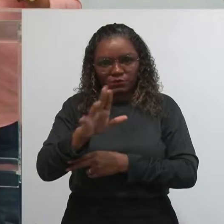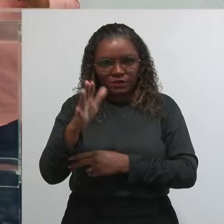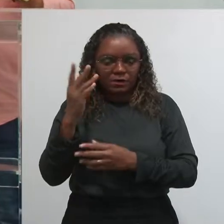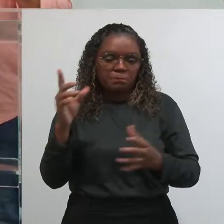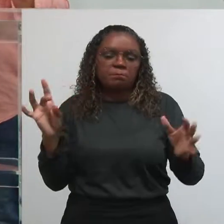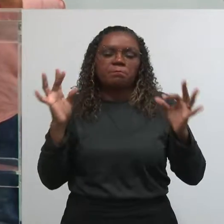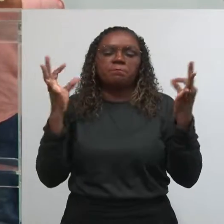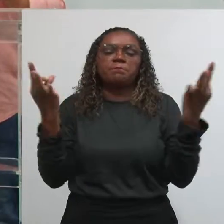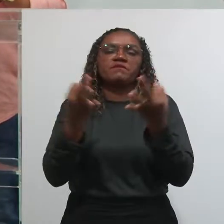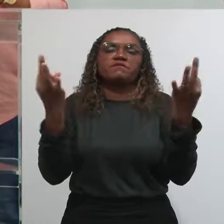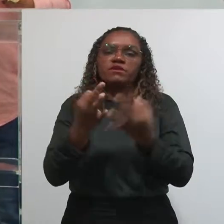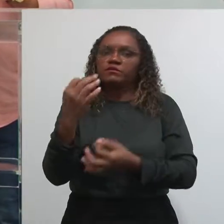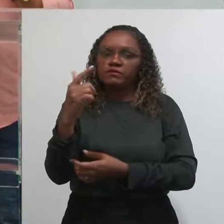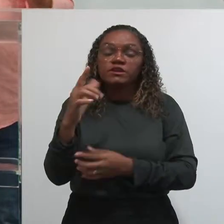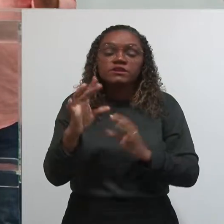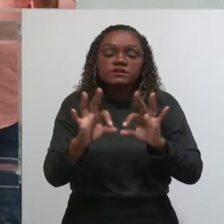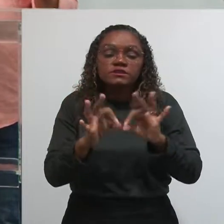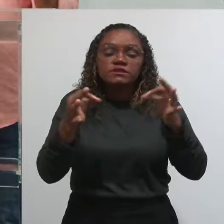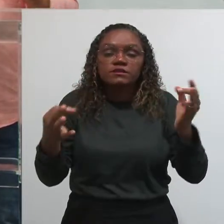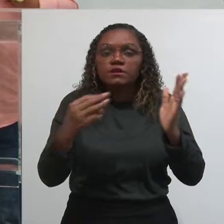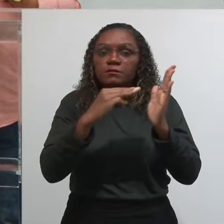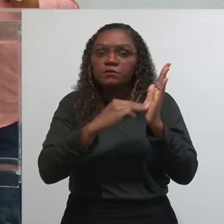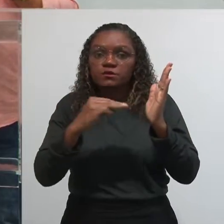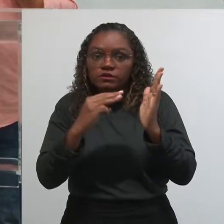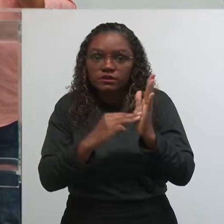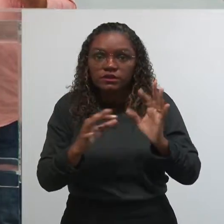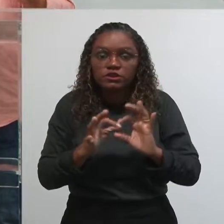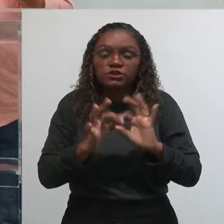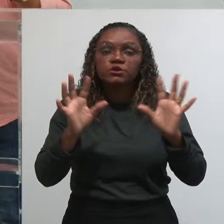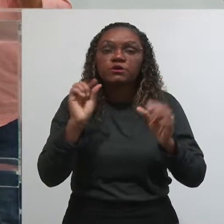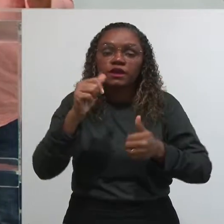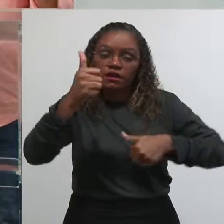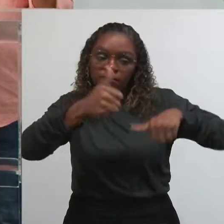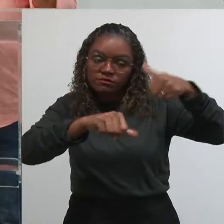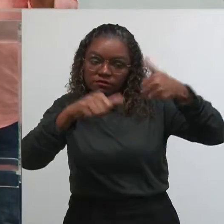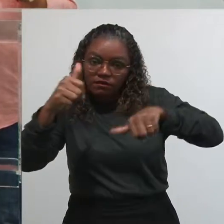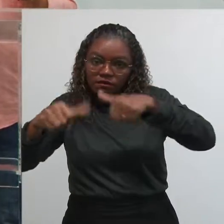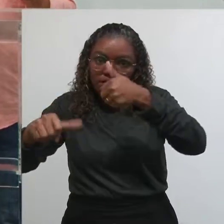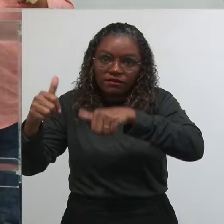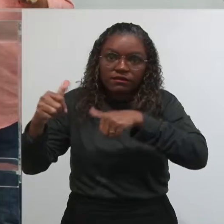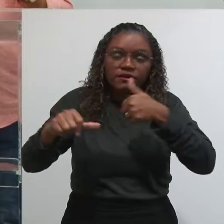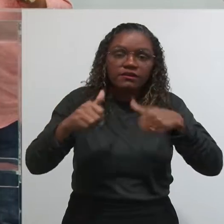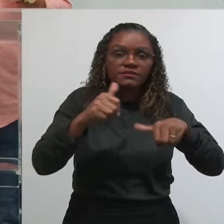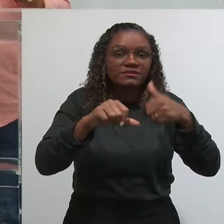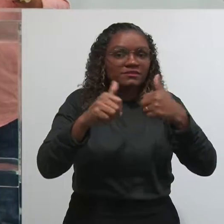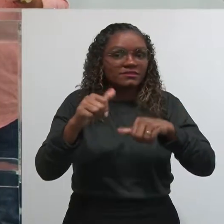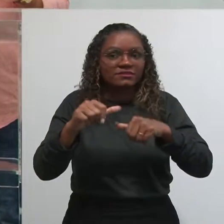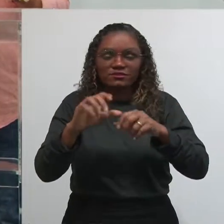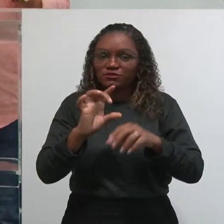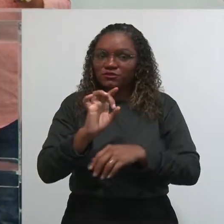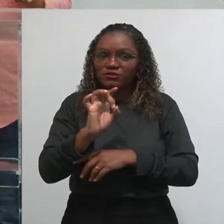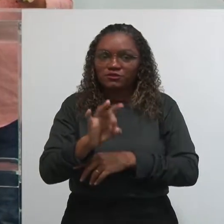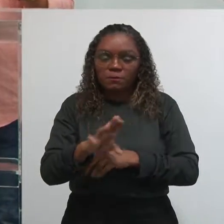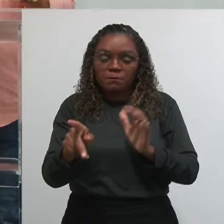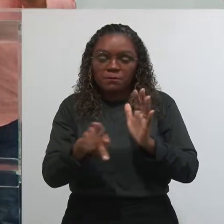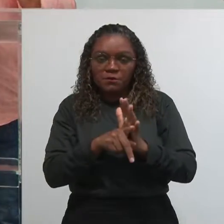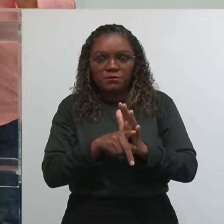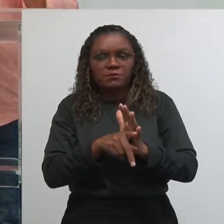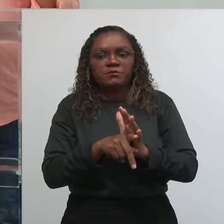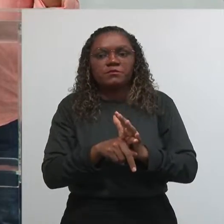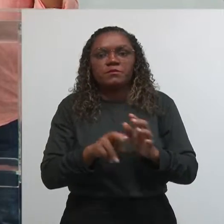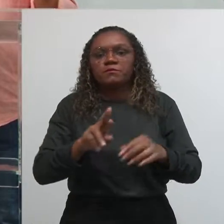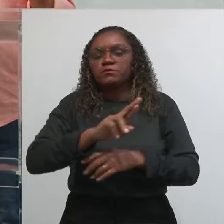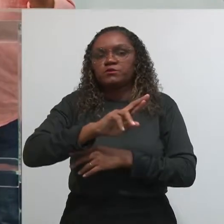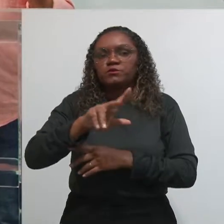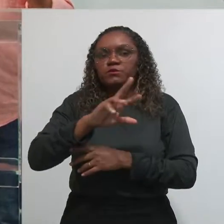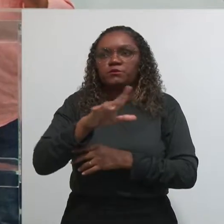Ele é um modelo que permite uma análise a partir de um ângulo específico que está sendo adotado para essa análise, tá? Mas ele não